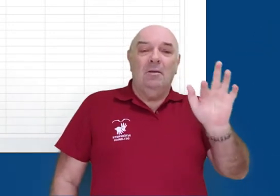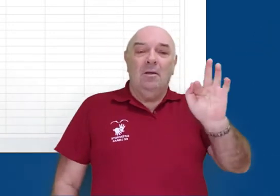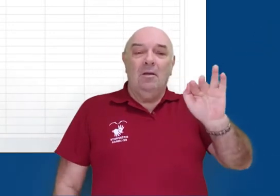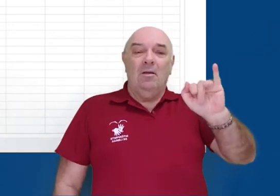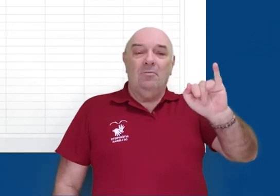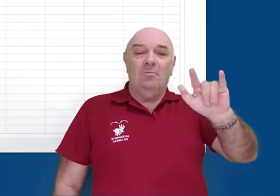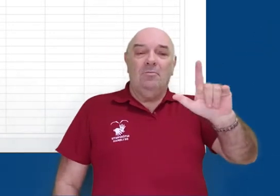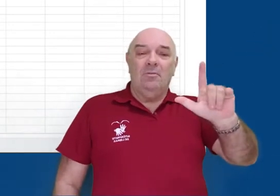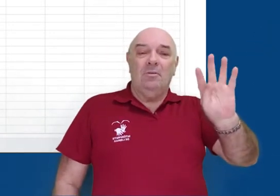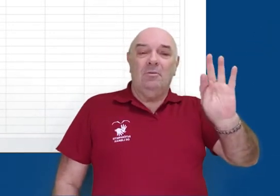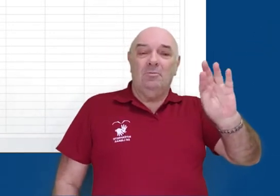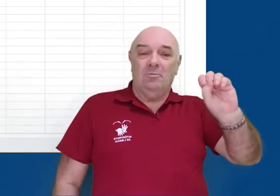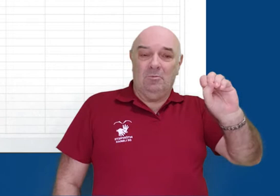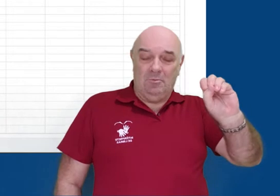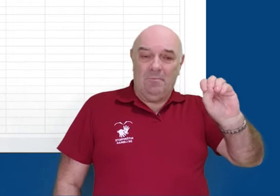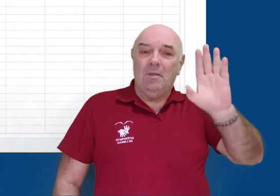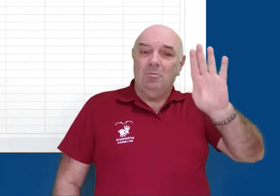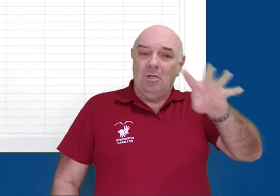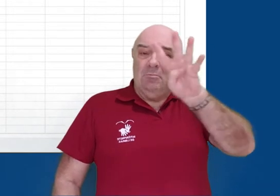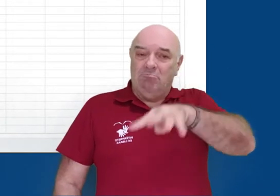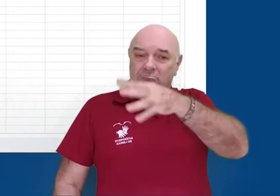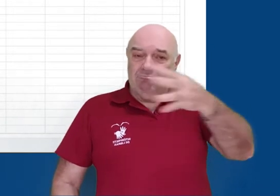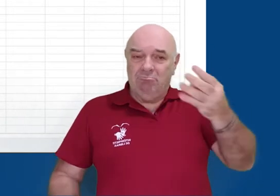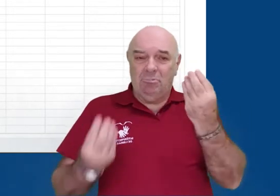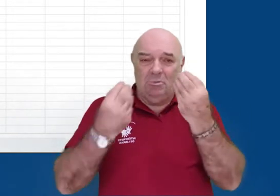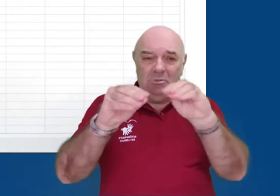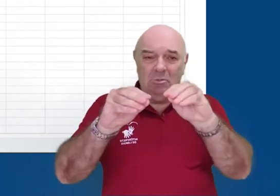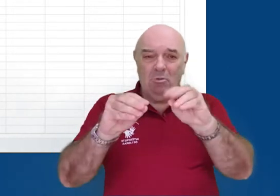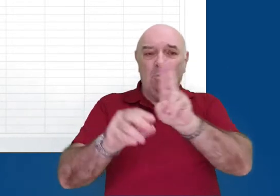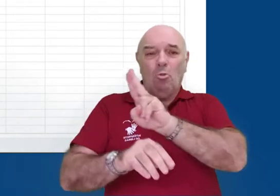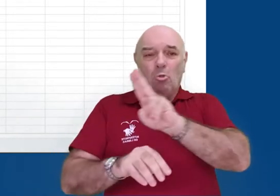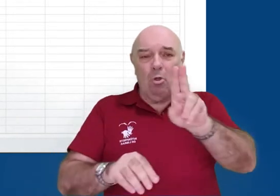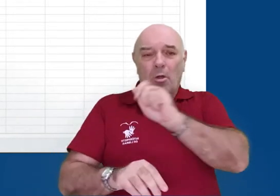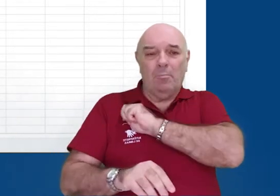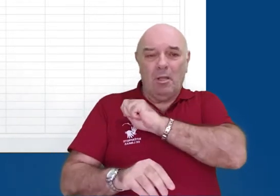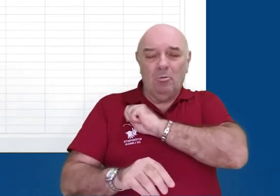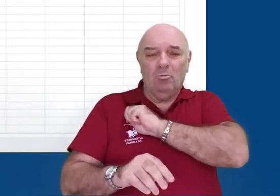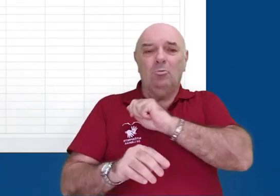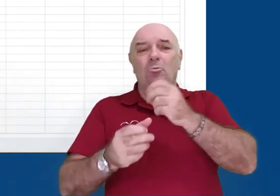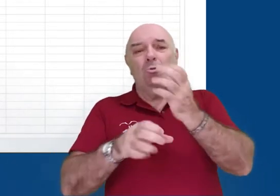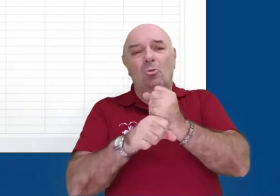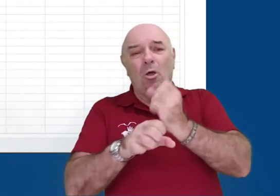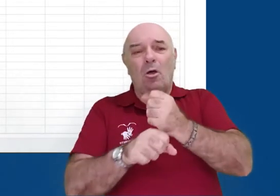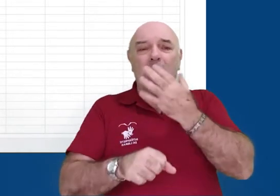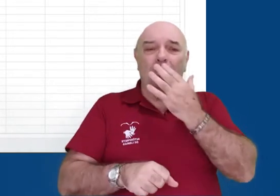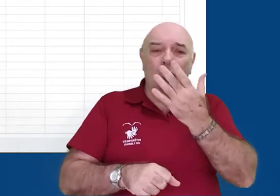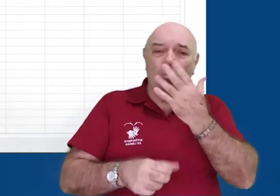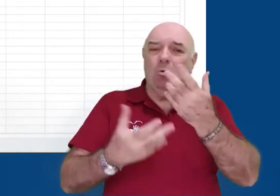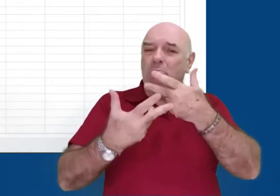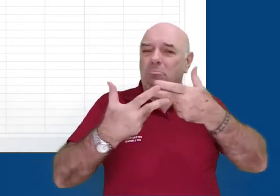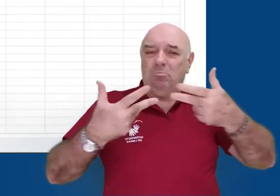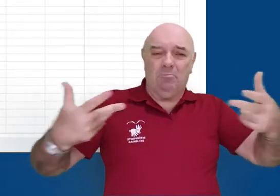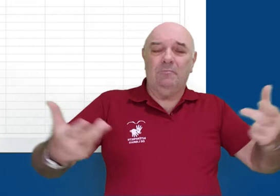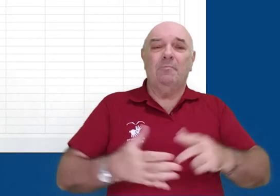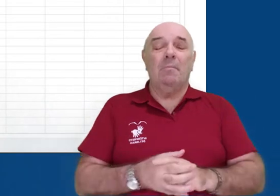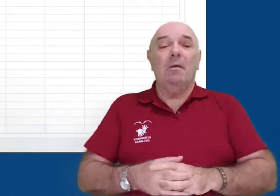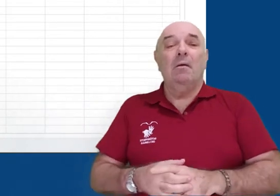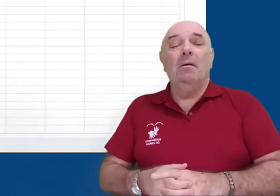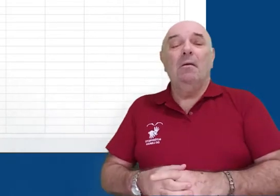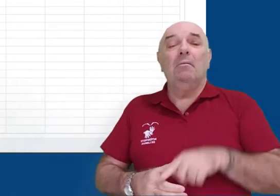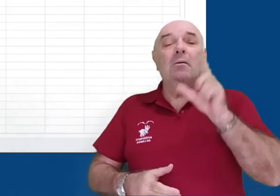funcionando eu fiz uma pequena tabela dizer em alguns alunos notas cores turmas e tudo mais para utilizar a ferramenta